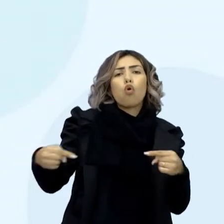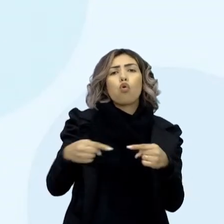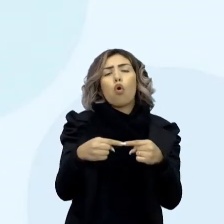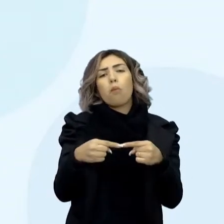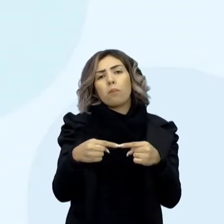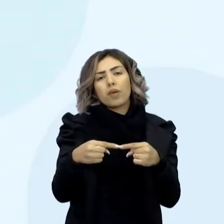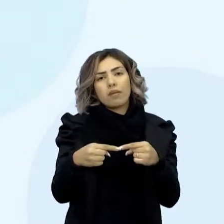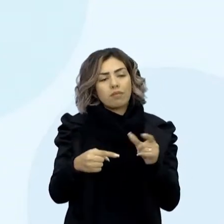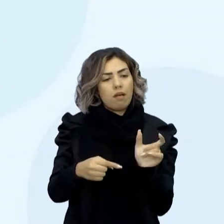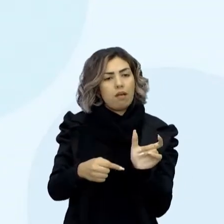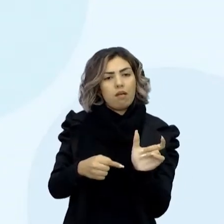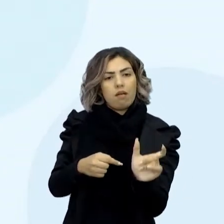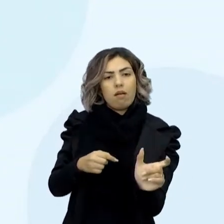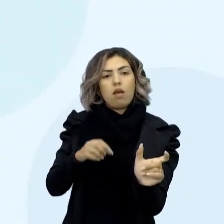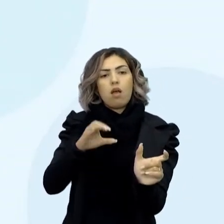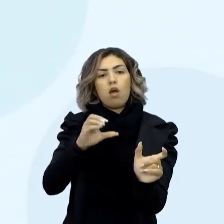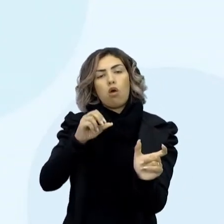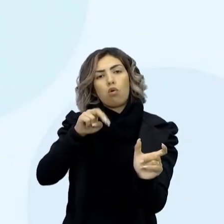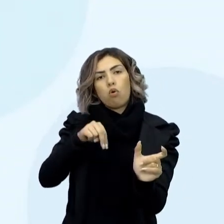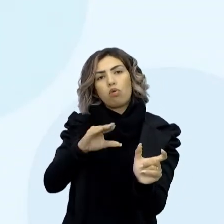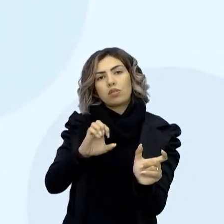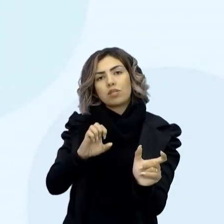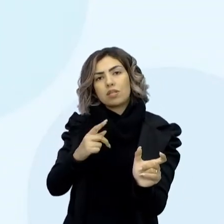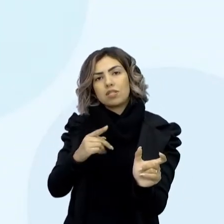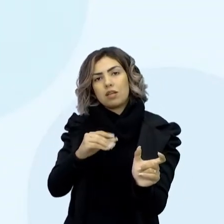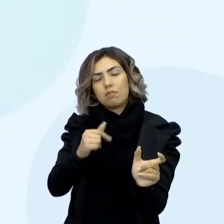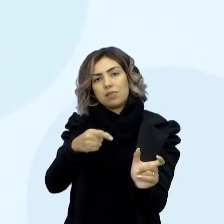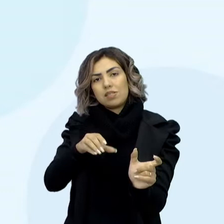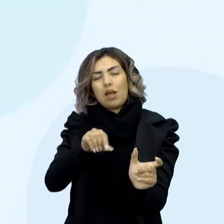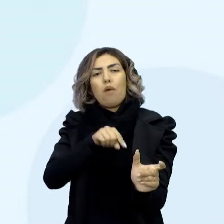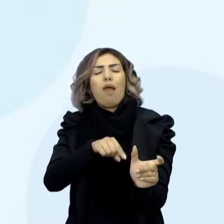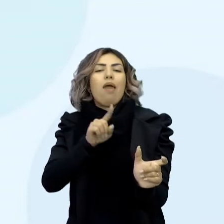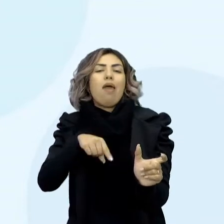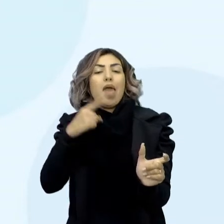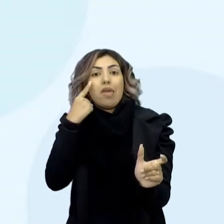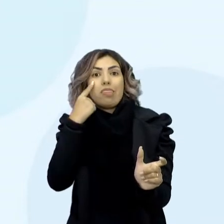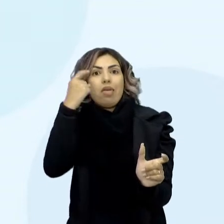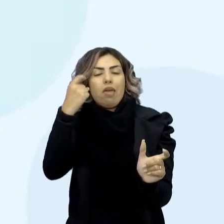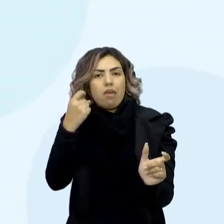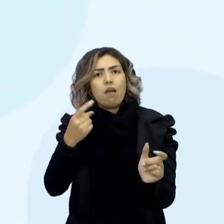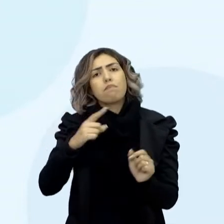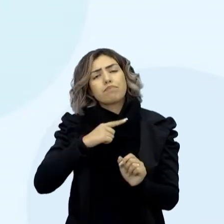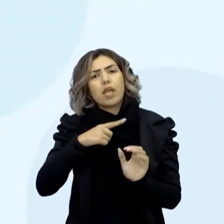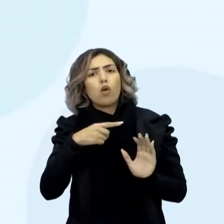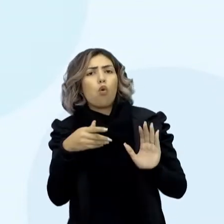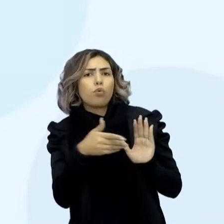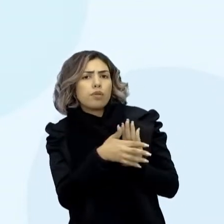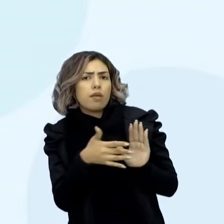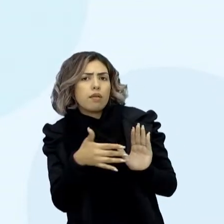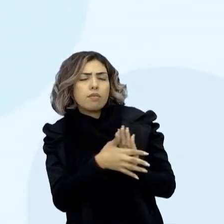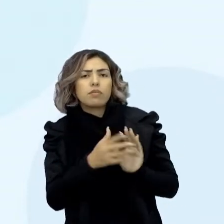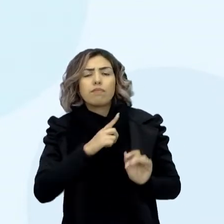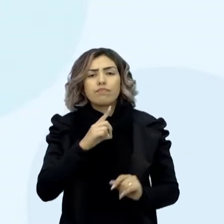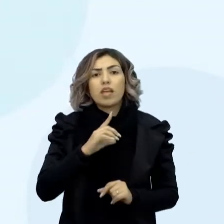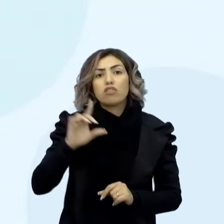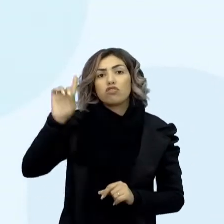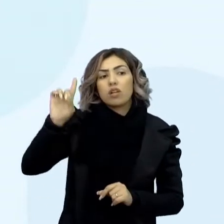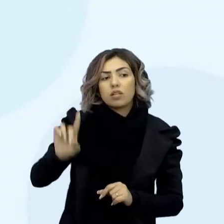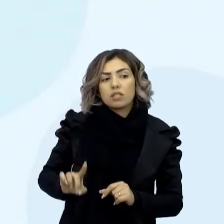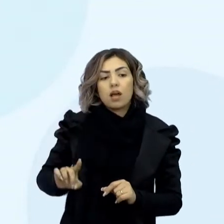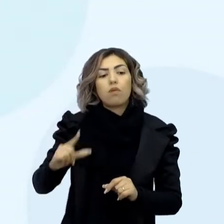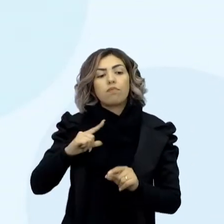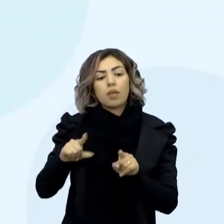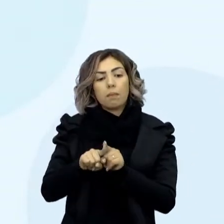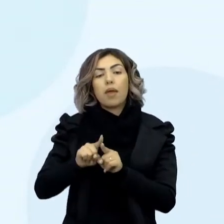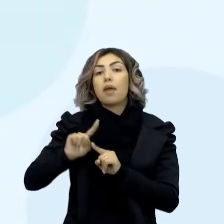o roteirista, a gente tem a galera aí de direção, né? A gente tem depois a pré-produção, que entra a